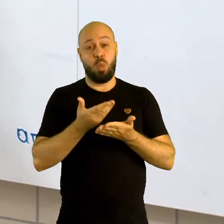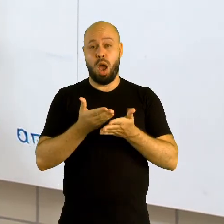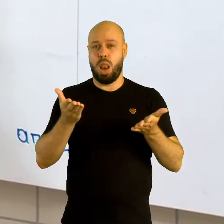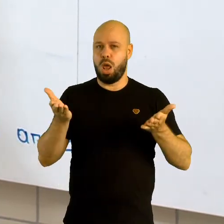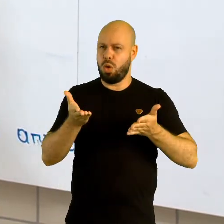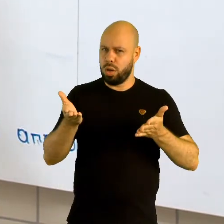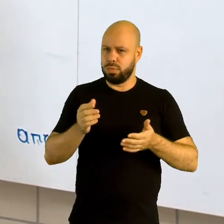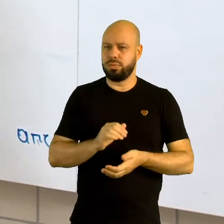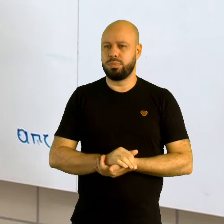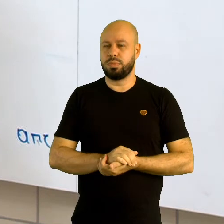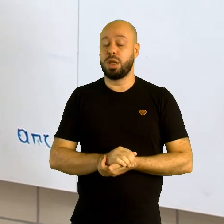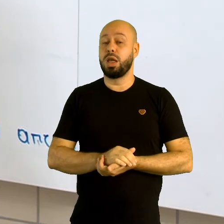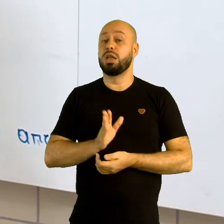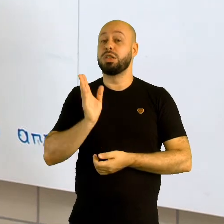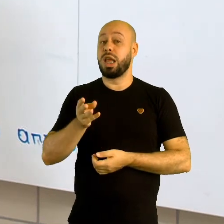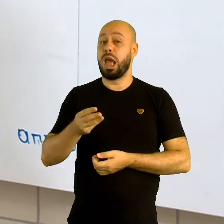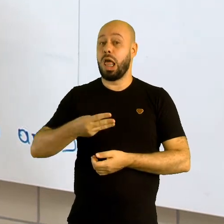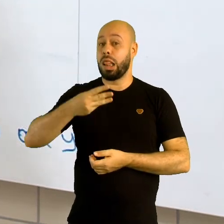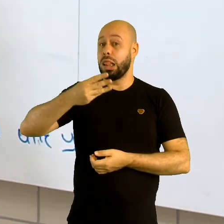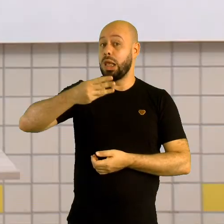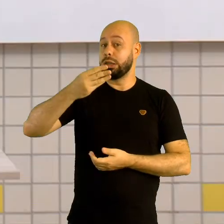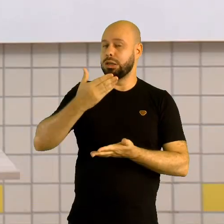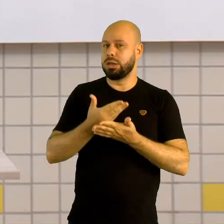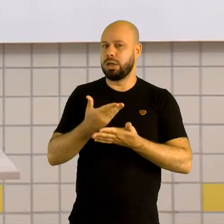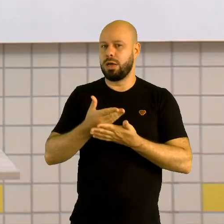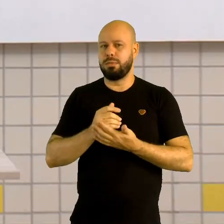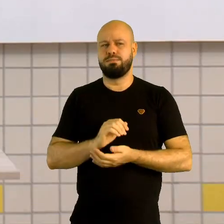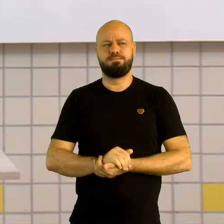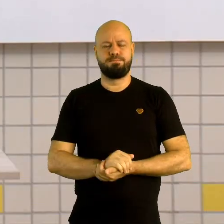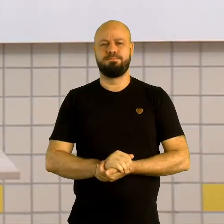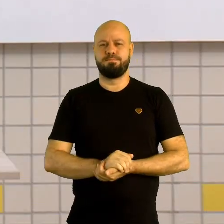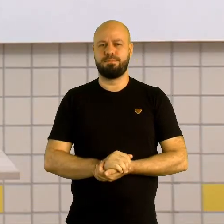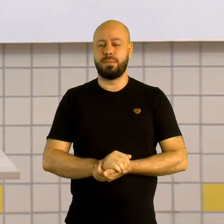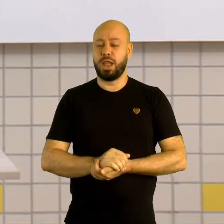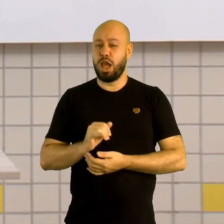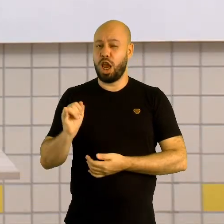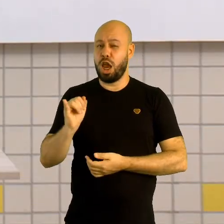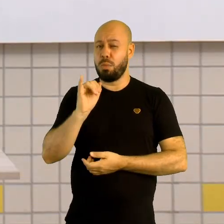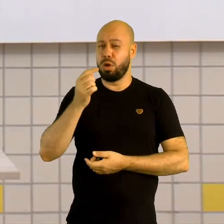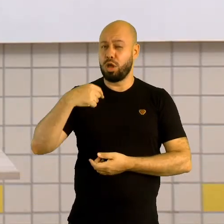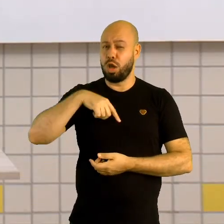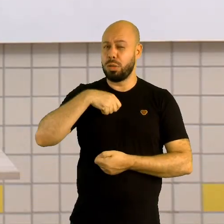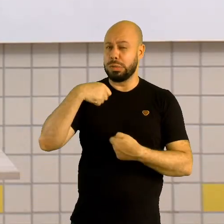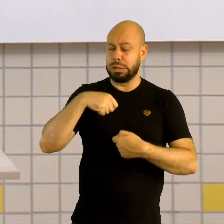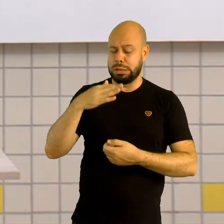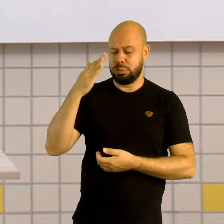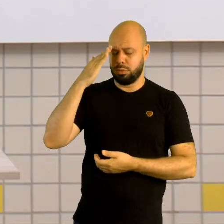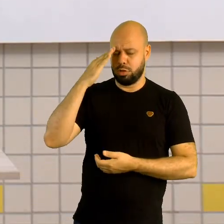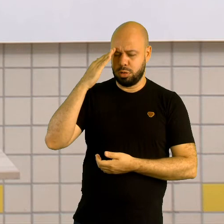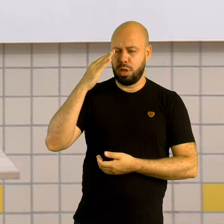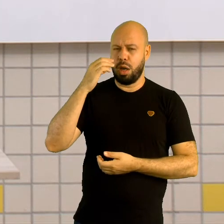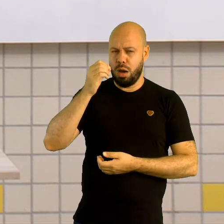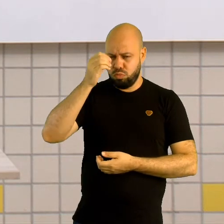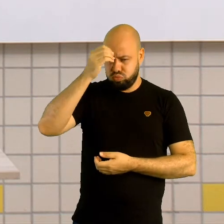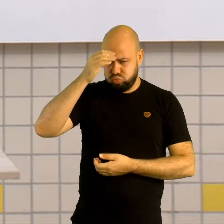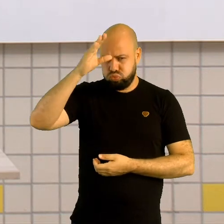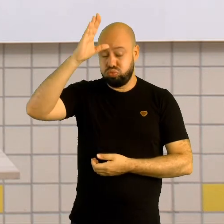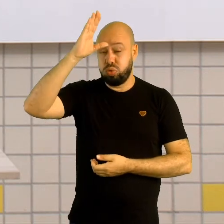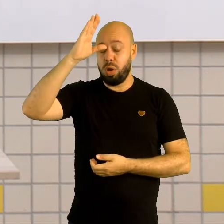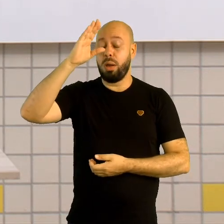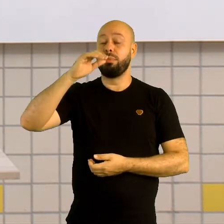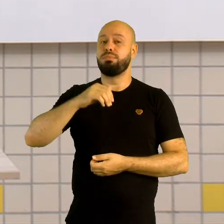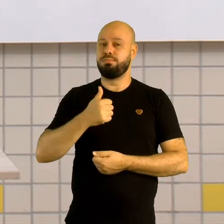estamos na nossa terceira aula. É muito importante, então, para que você possa ter um conhecimento